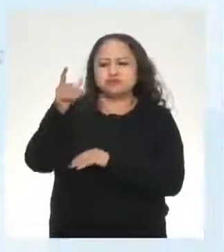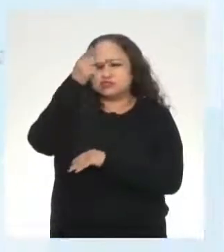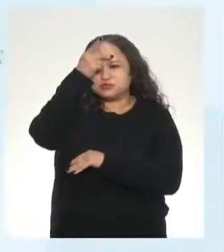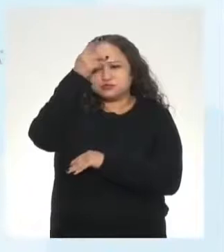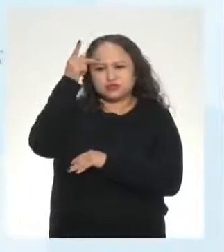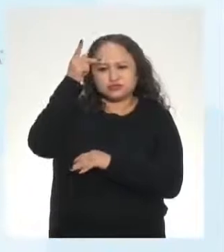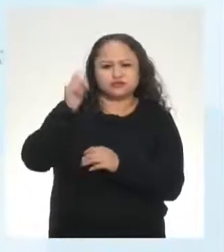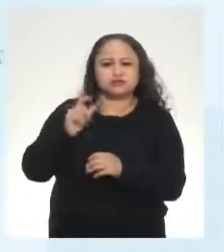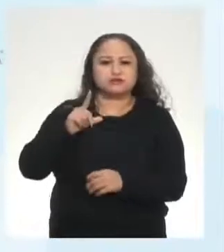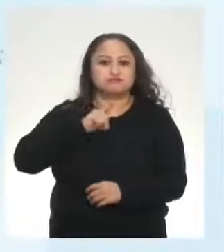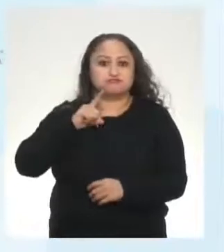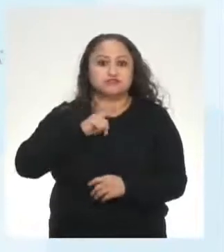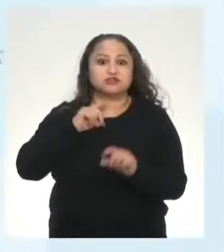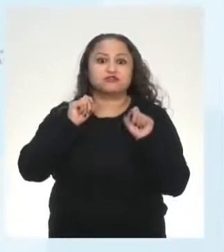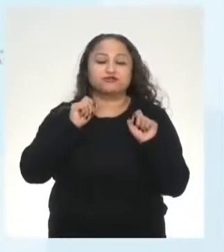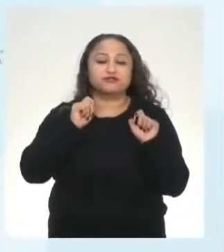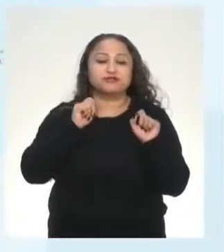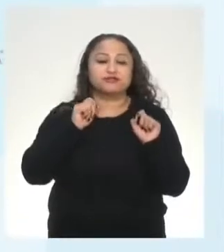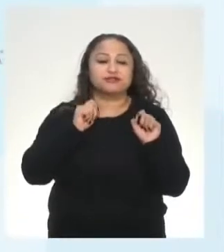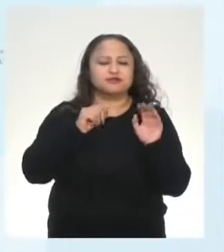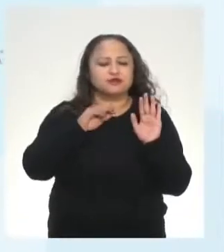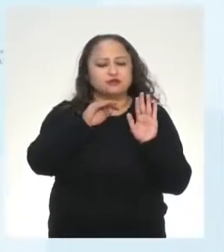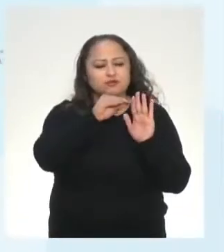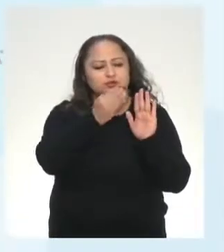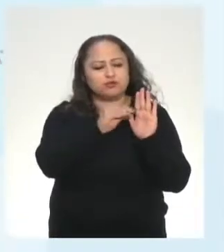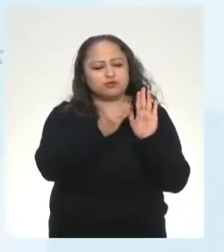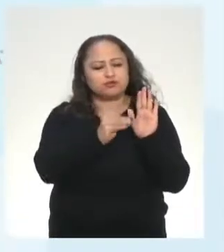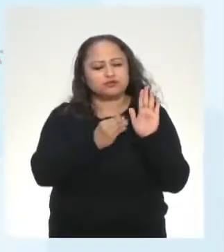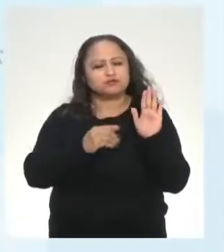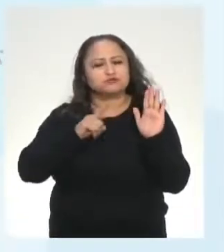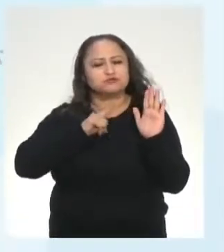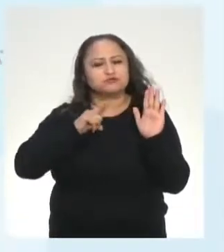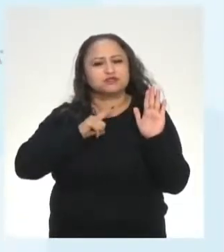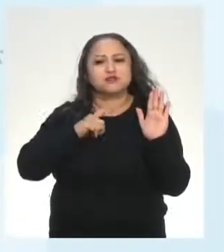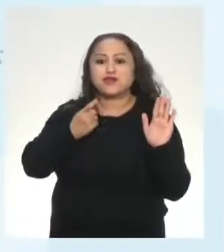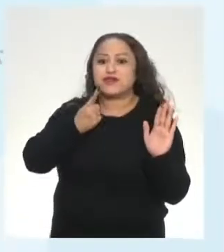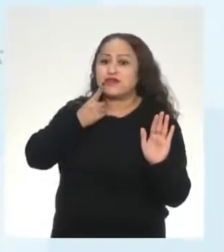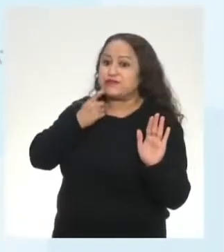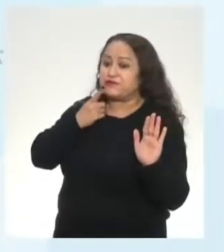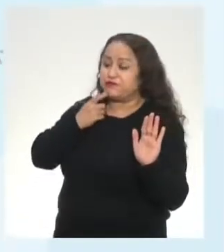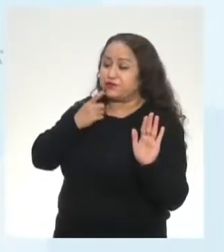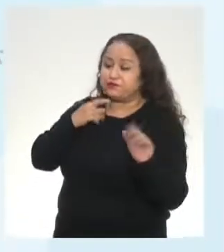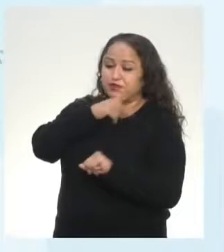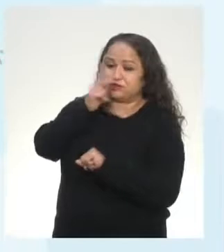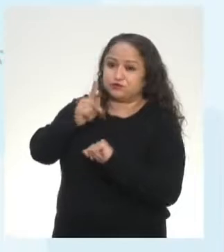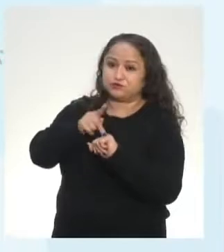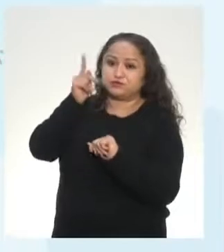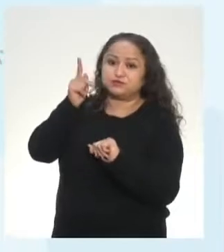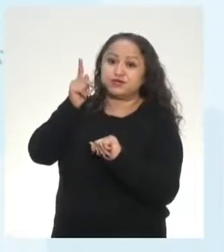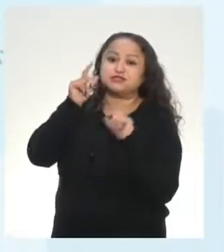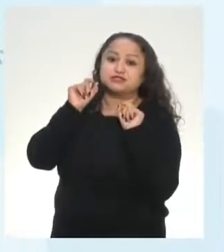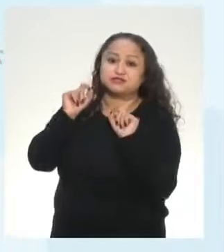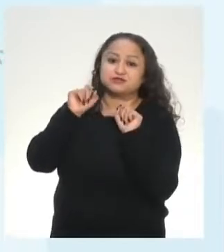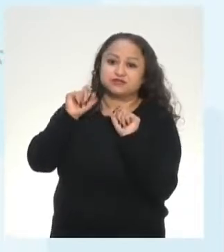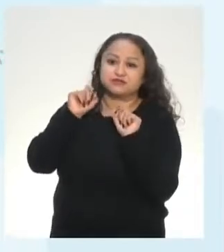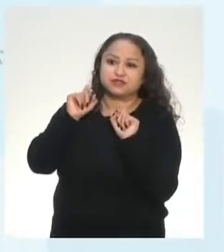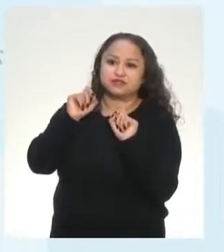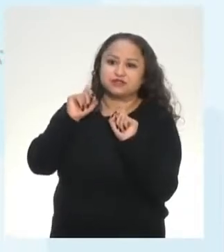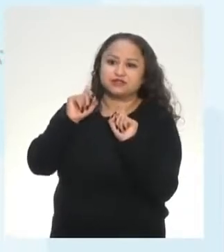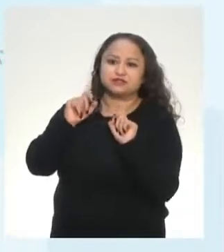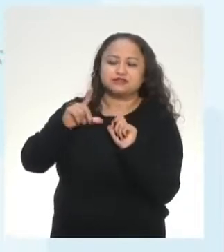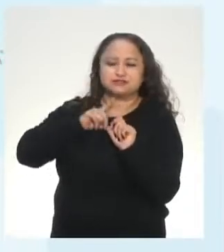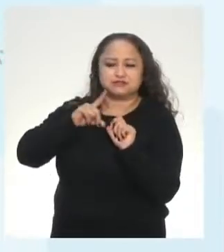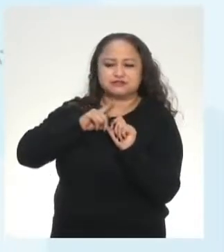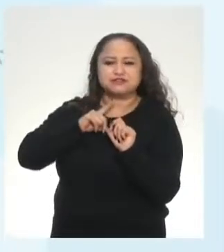das taxas anuais de migração. Os que estão em vermelho são os países, né, que acabam tendo